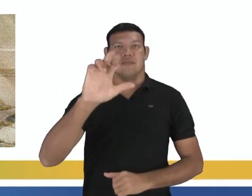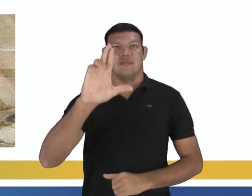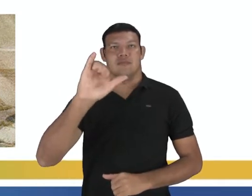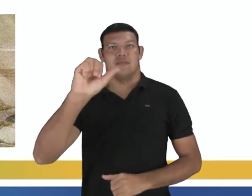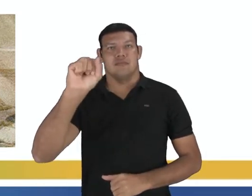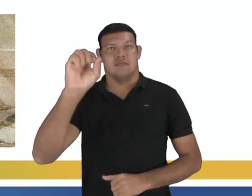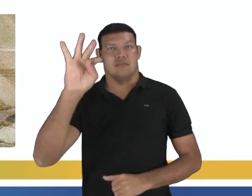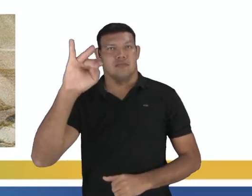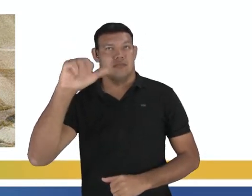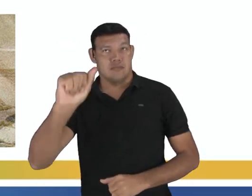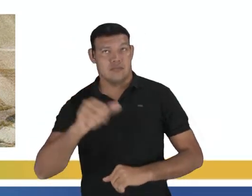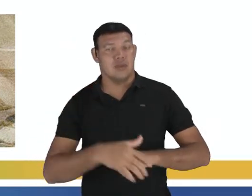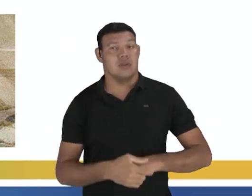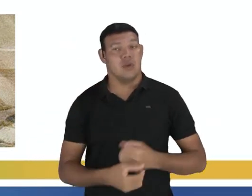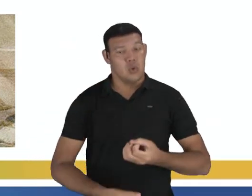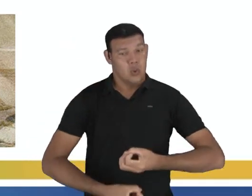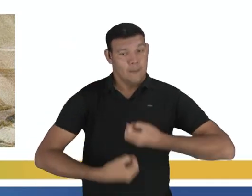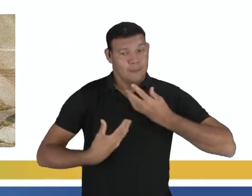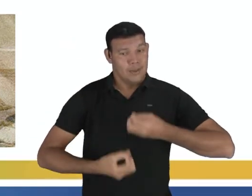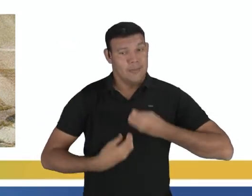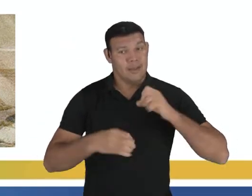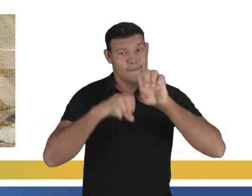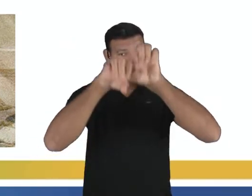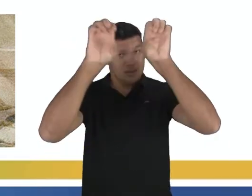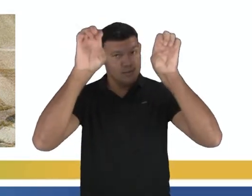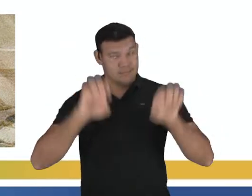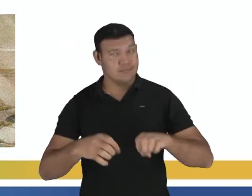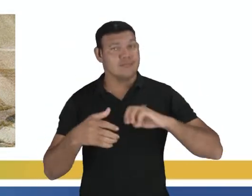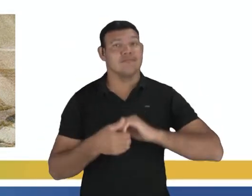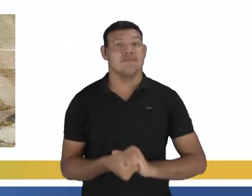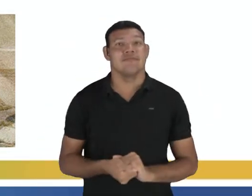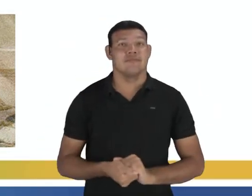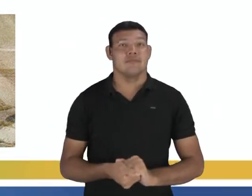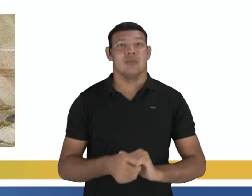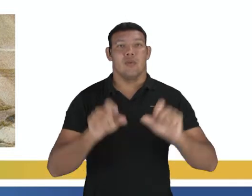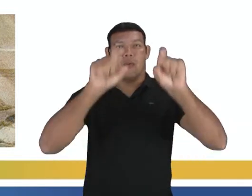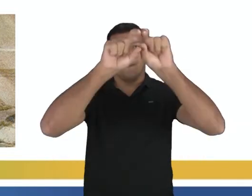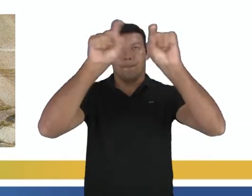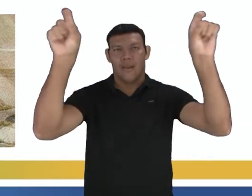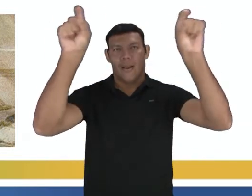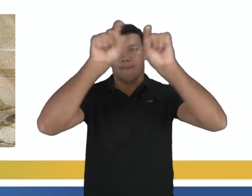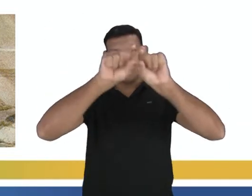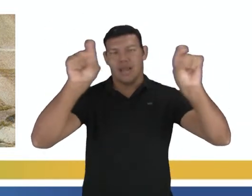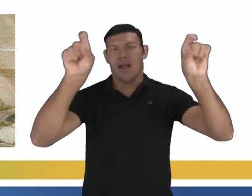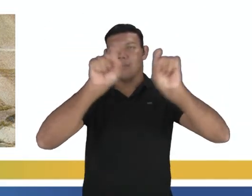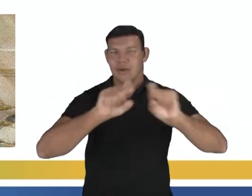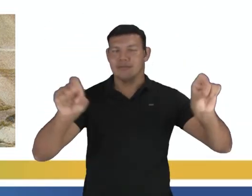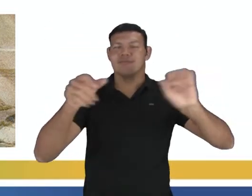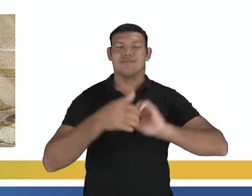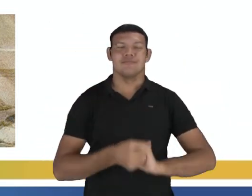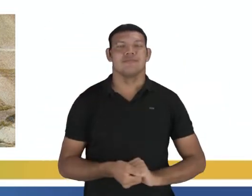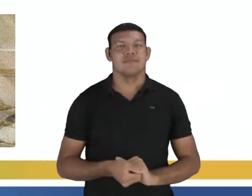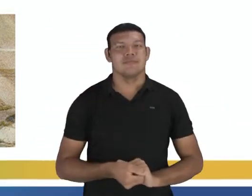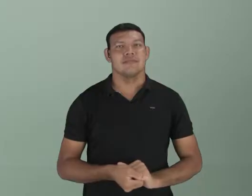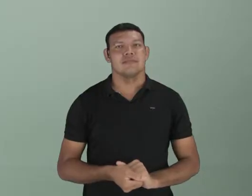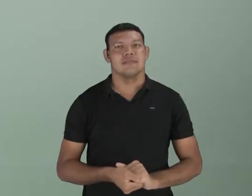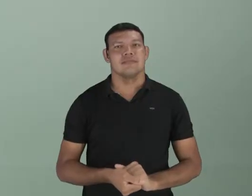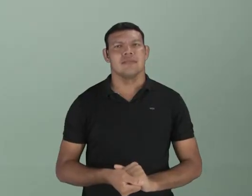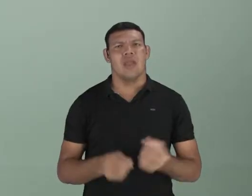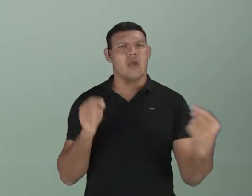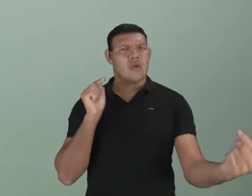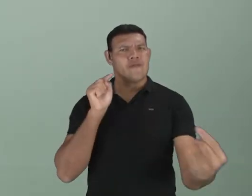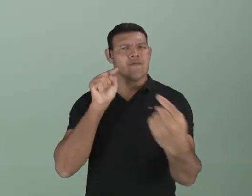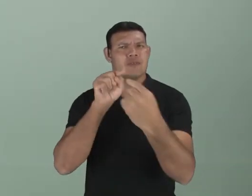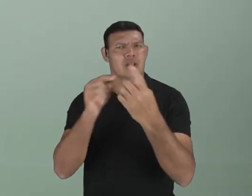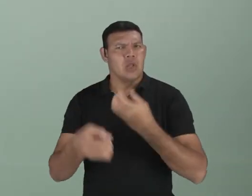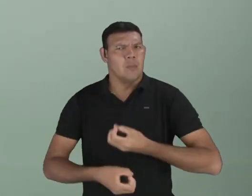os poemas eles trazem aí uma estrutura diferente, com a presença de versos, né, que compõem aí as estrofes. E qual é a